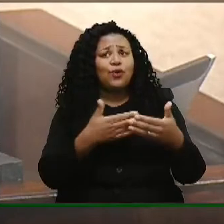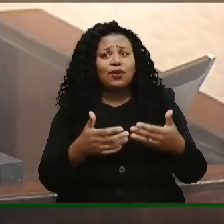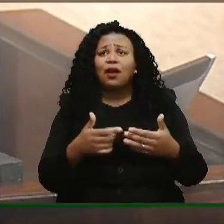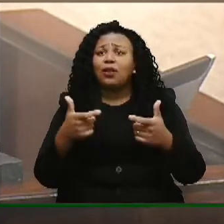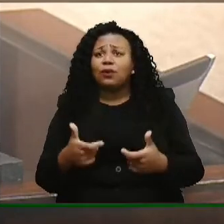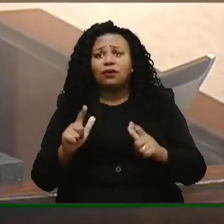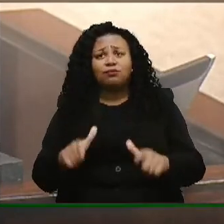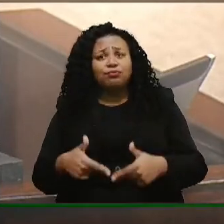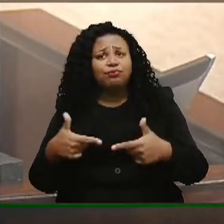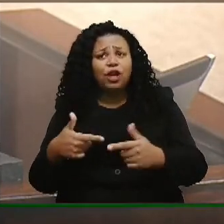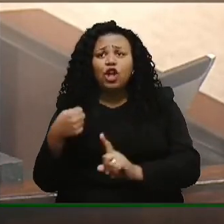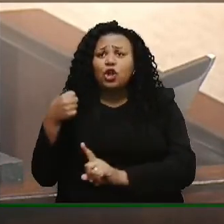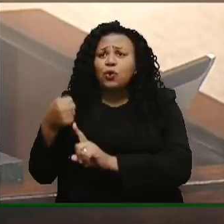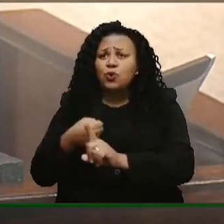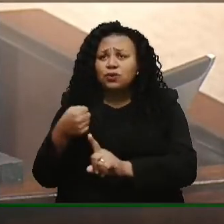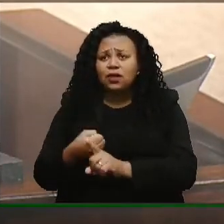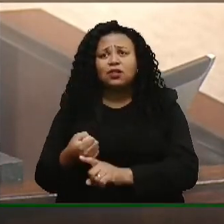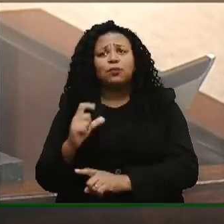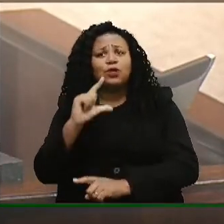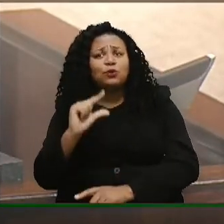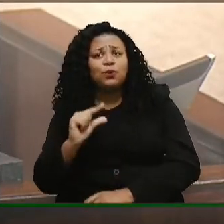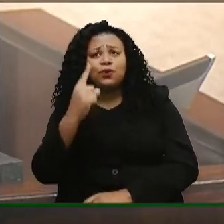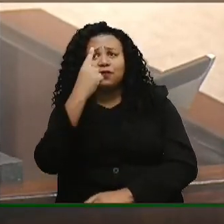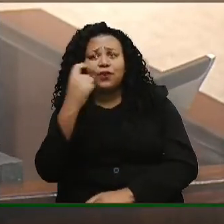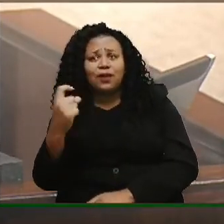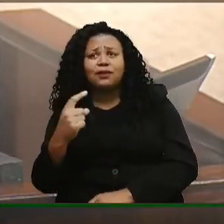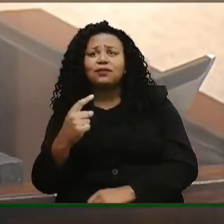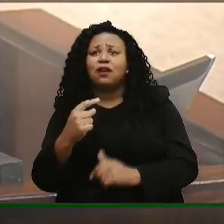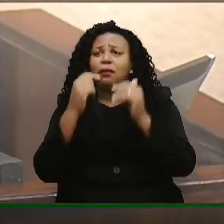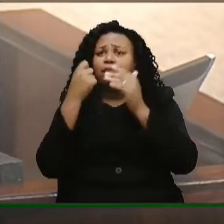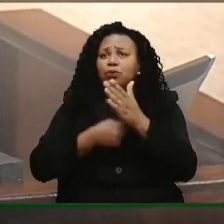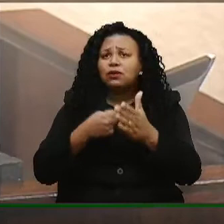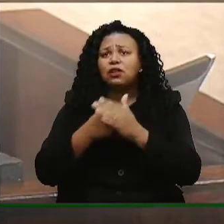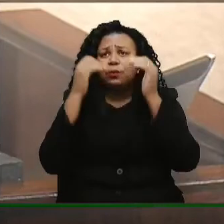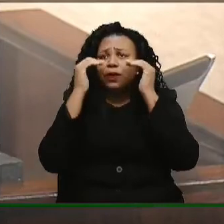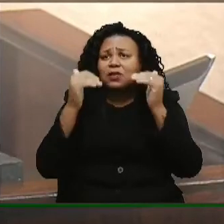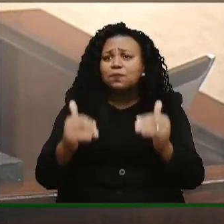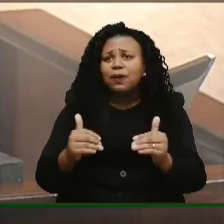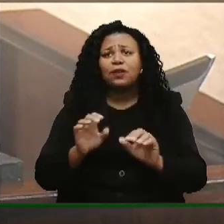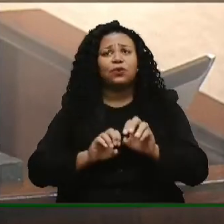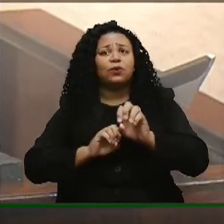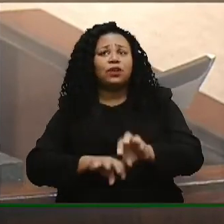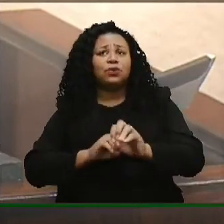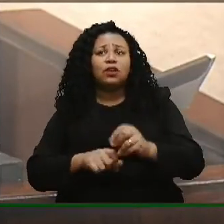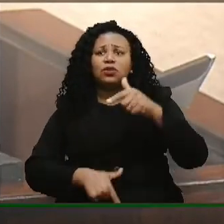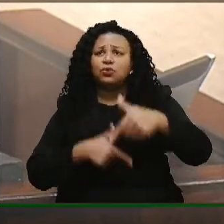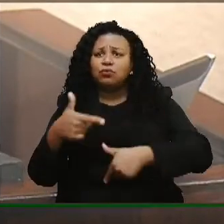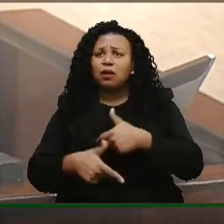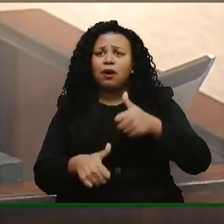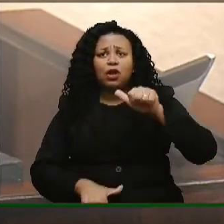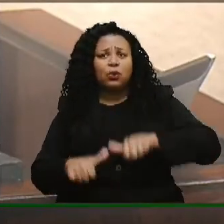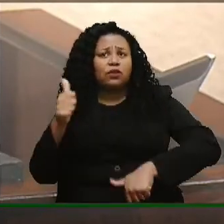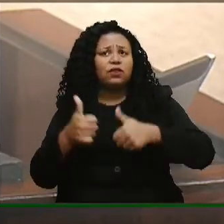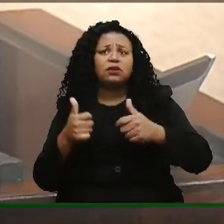atue, lutando pelo combate à violência, por mais respeito, educação e um trabalho qualificado e